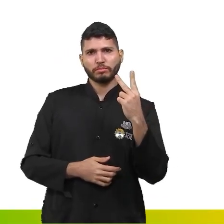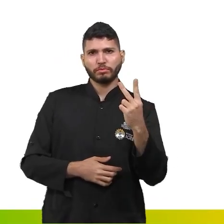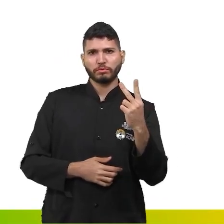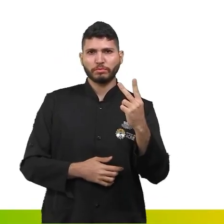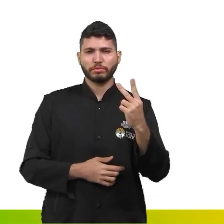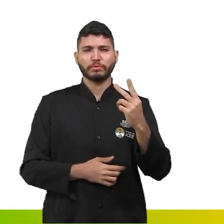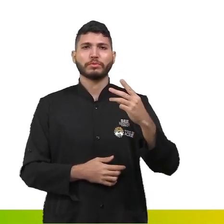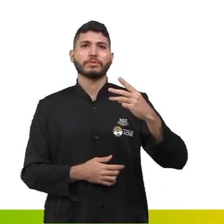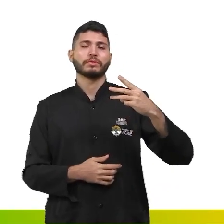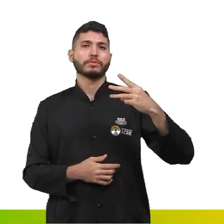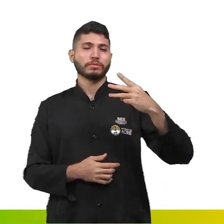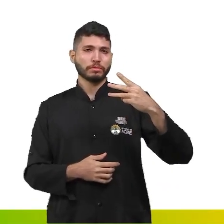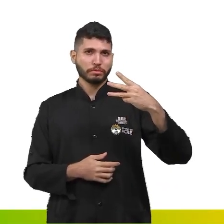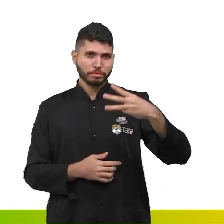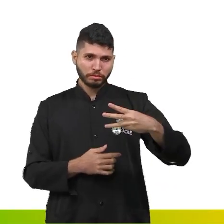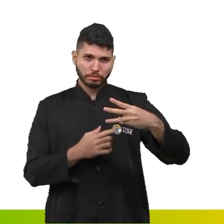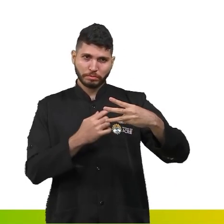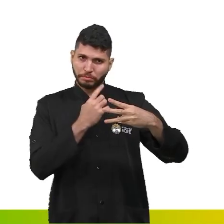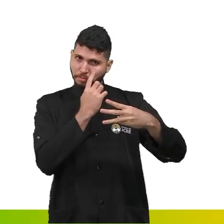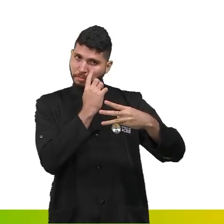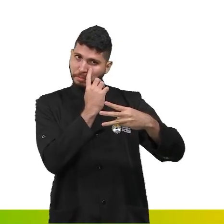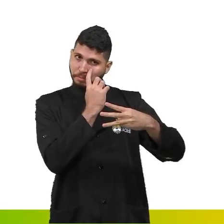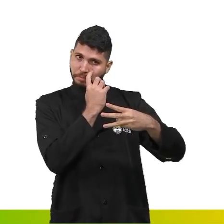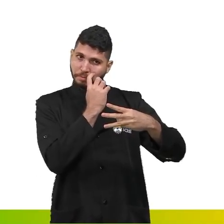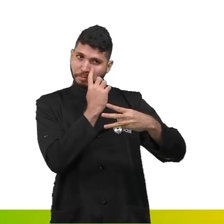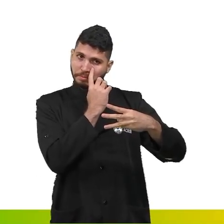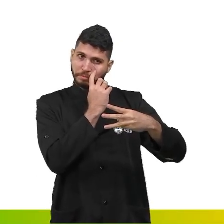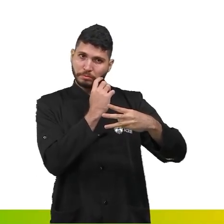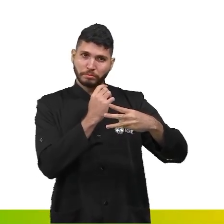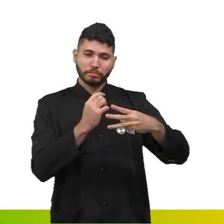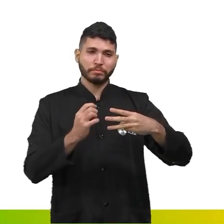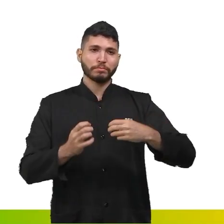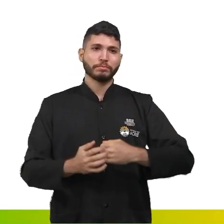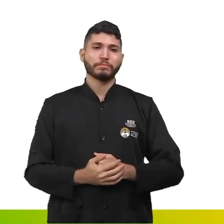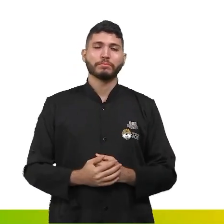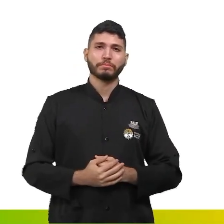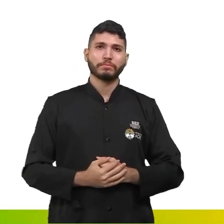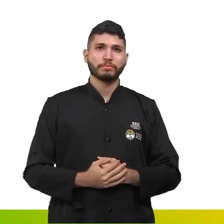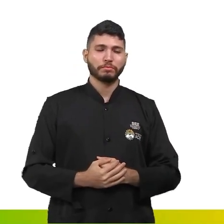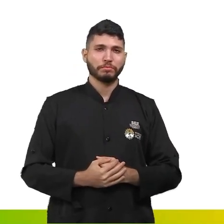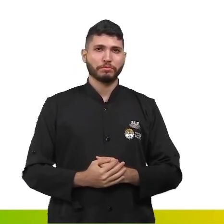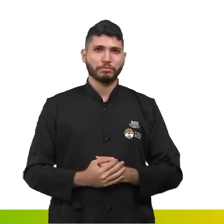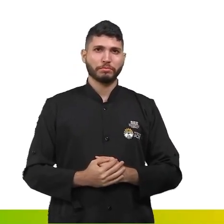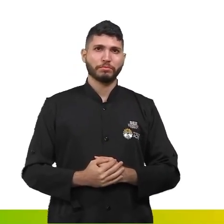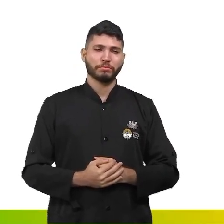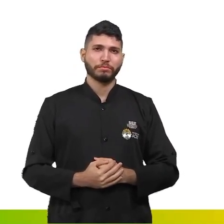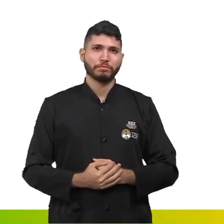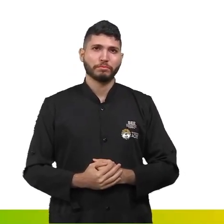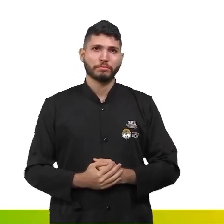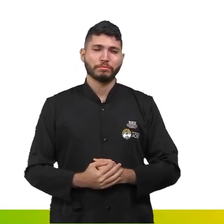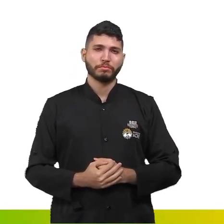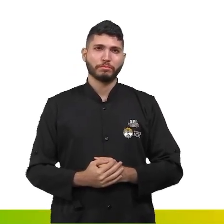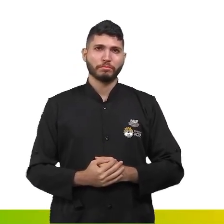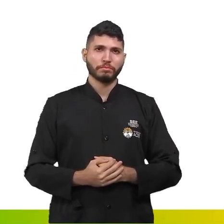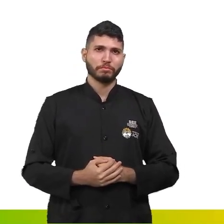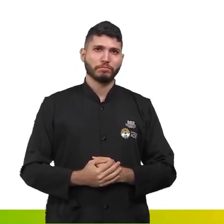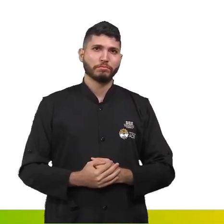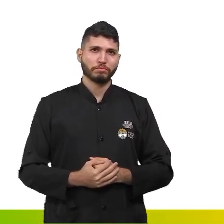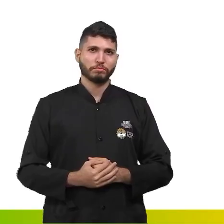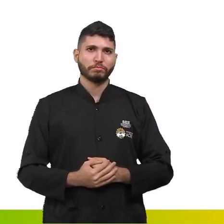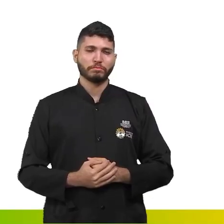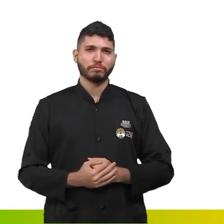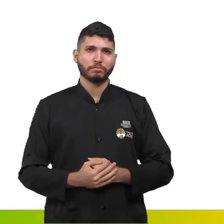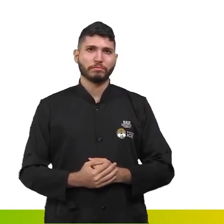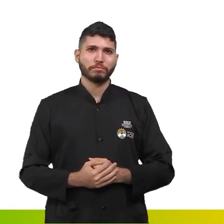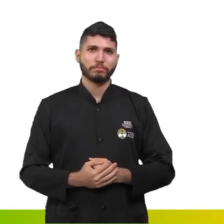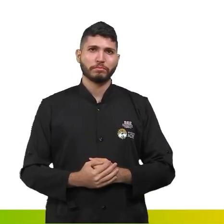pelo caso lado, ângulo, ângulo oposto, ou pelo ângulo, lado, ângulo, e nenhuma das alternativas. Vamos lá,